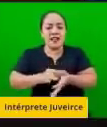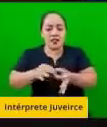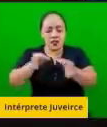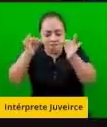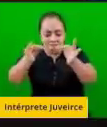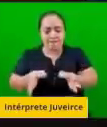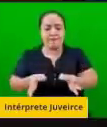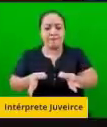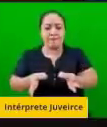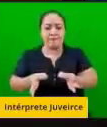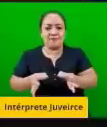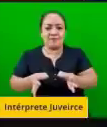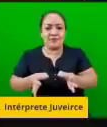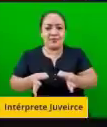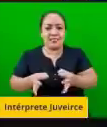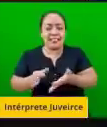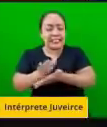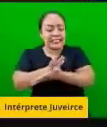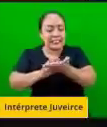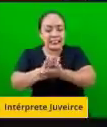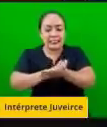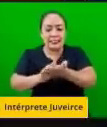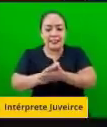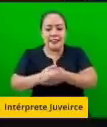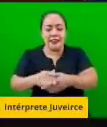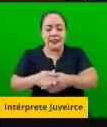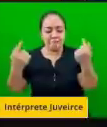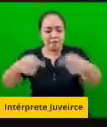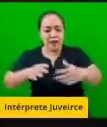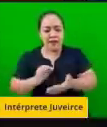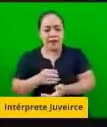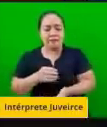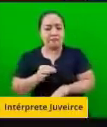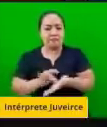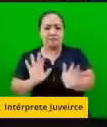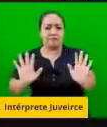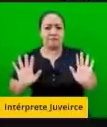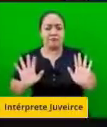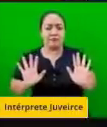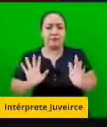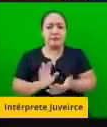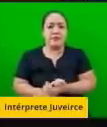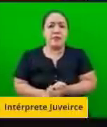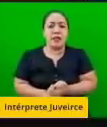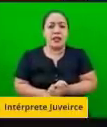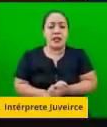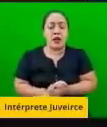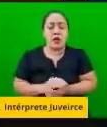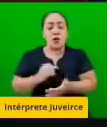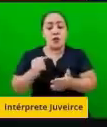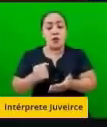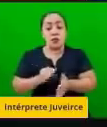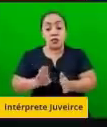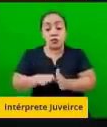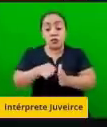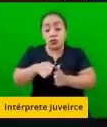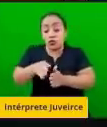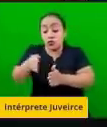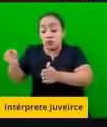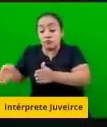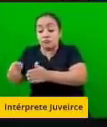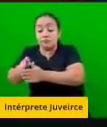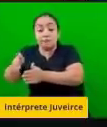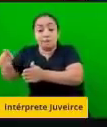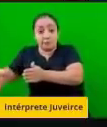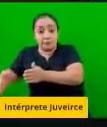as revisões historiográficas, né, ao longo do século XX, principalmente na segunda metade do século XX,